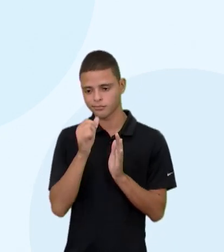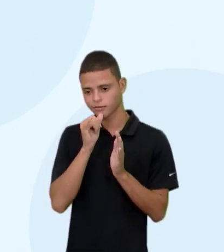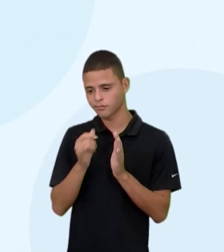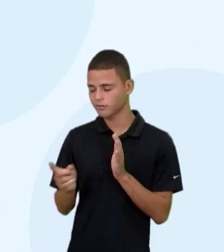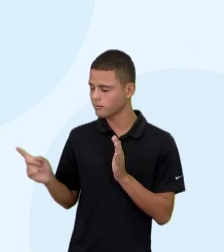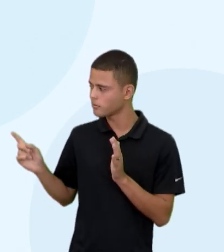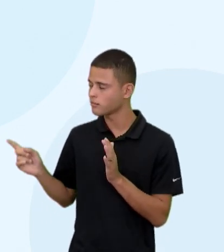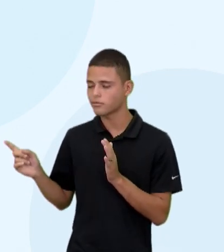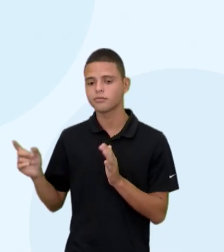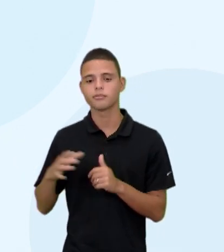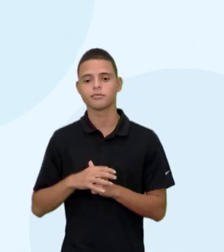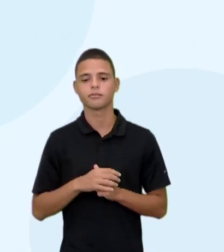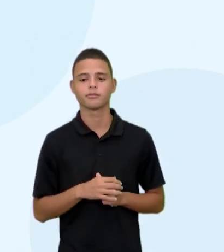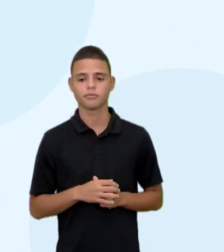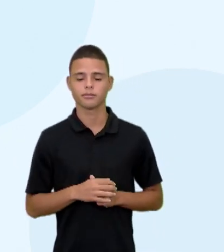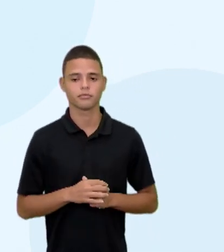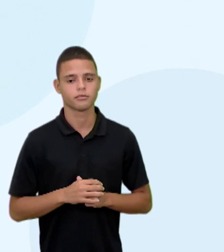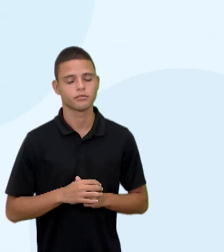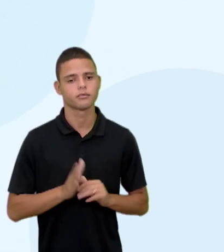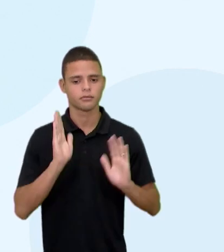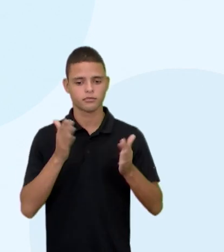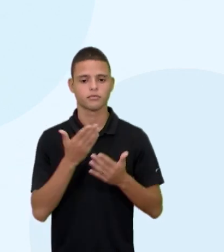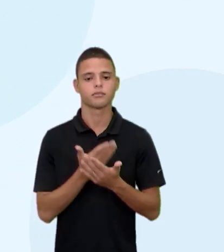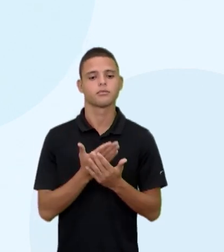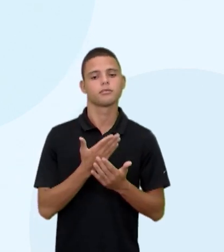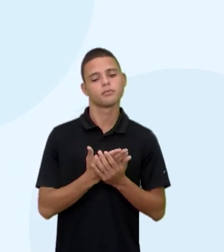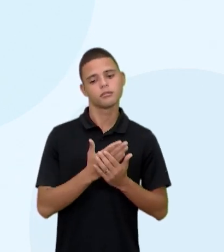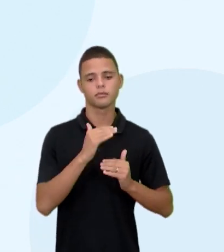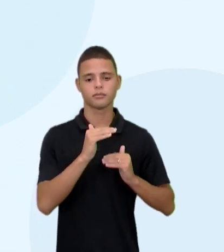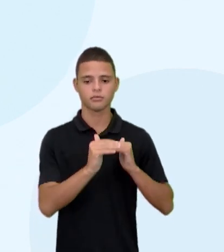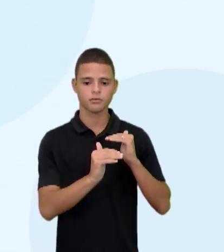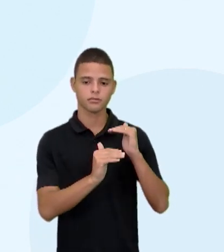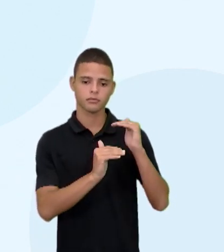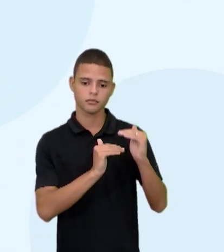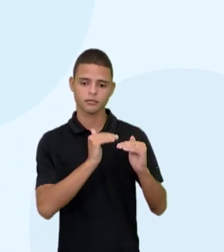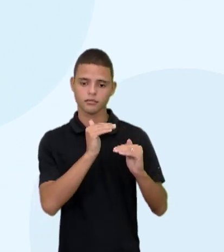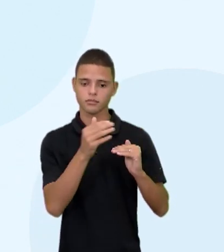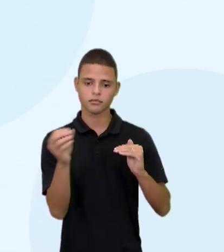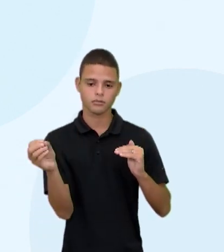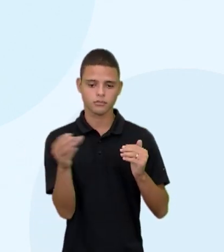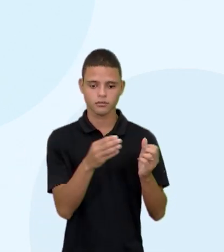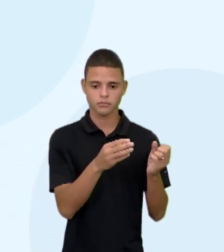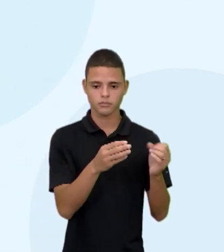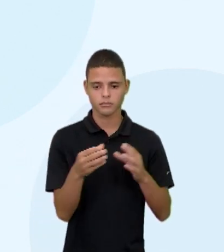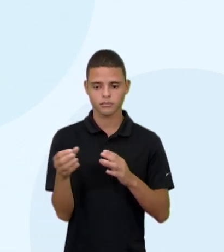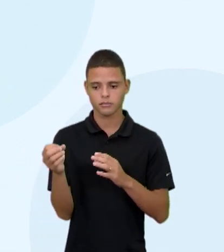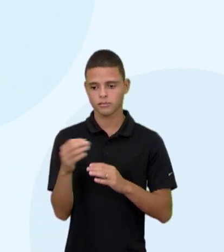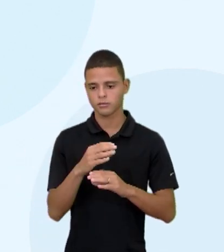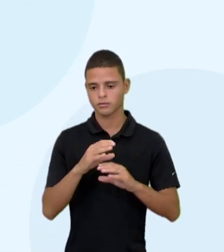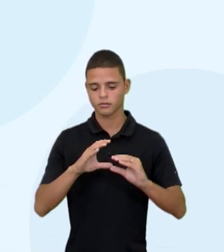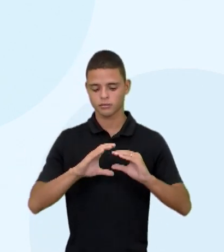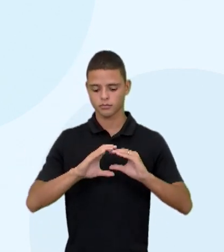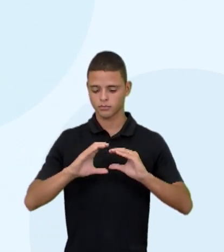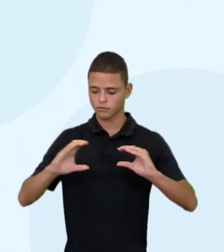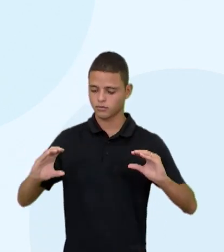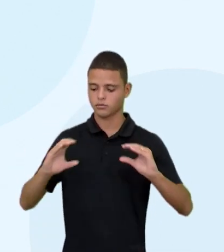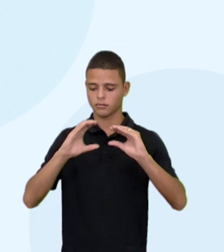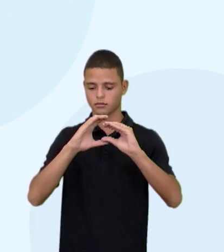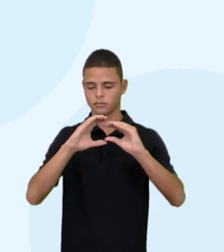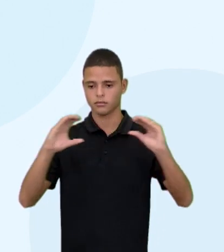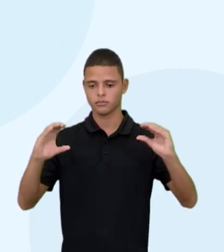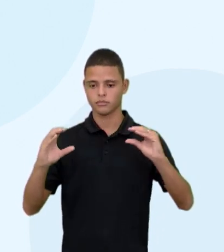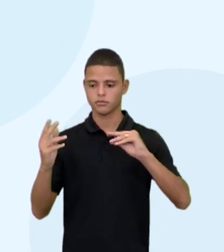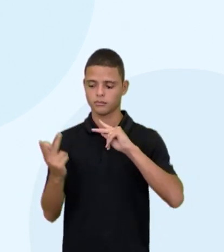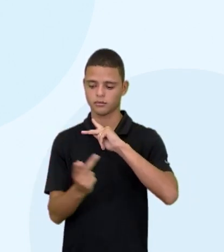isso aí na imagem 4, né, esse processo aí, né, de novas camadas aí na nossa superfície.